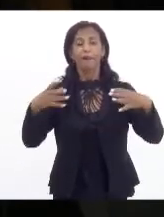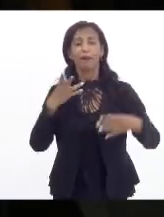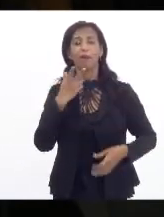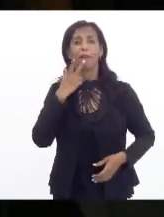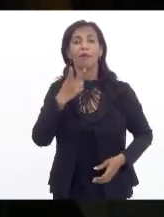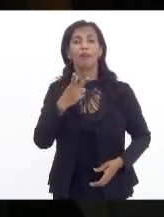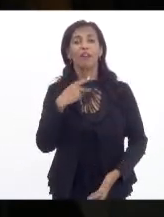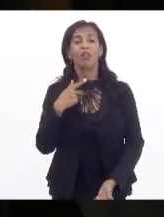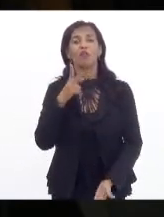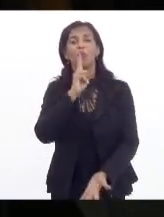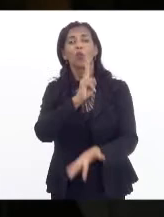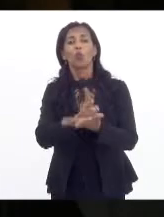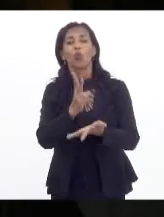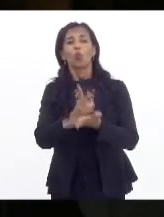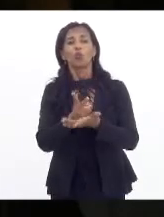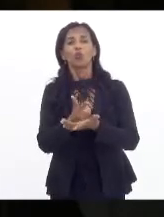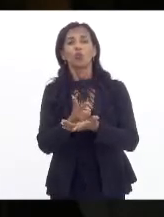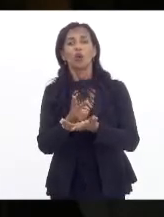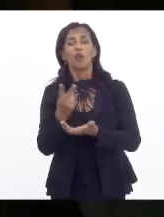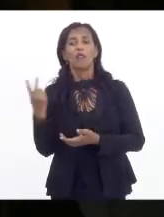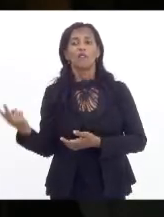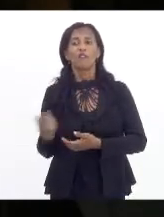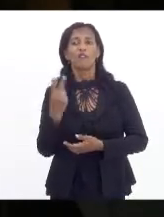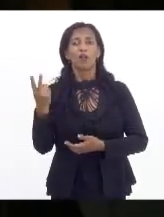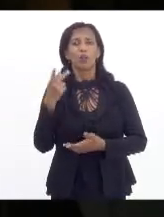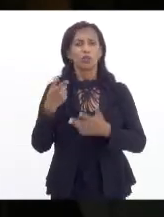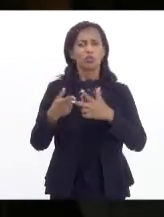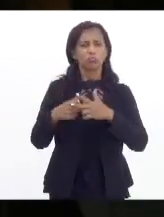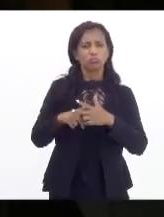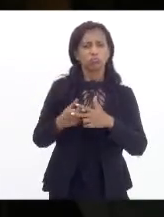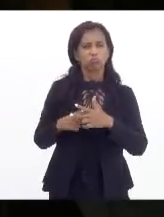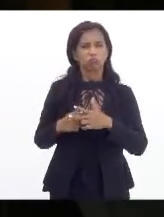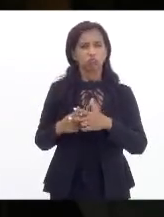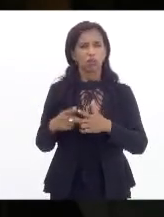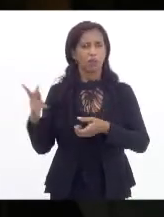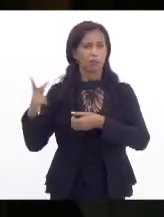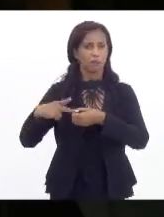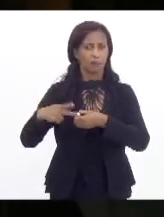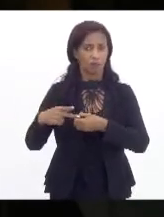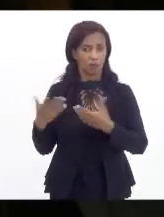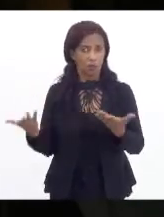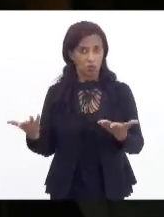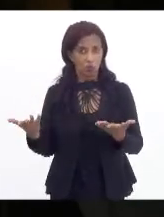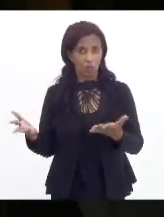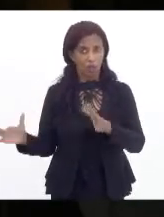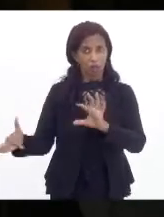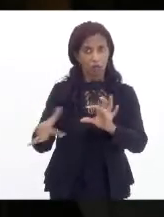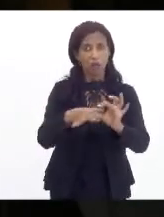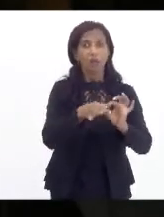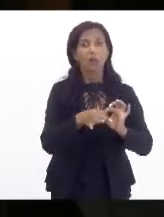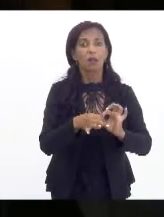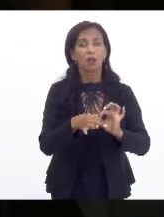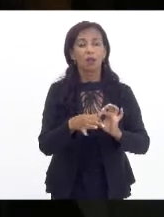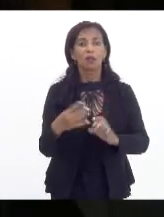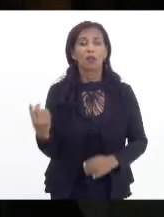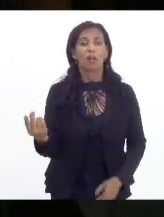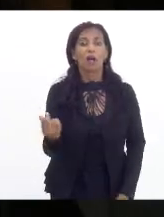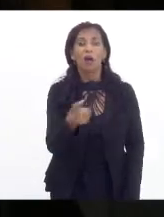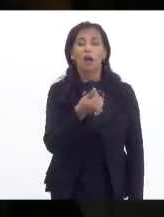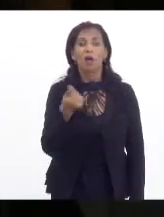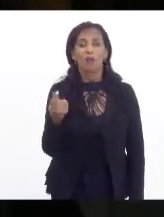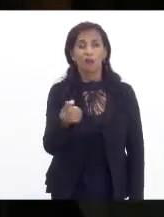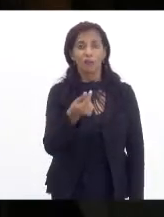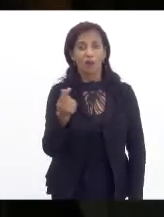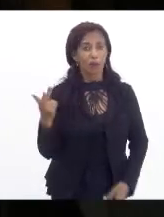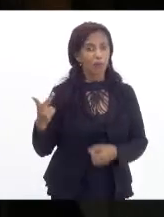que ia manter a política de preço de reajuste da Petrobras, isto é, atrelado ao preço do barril